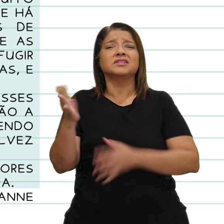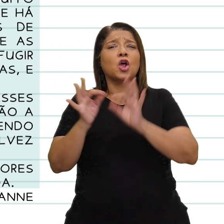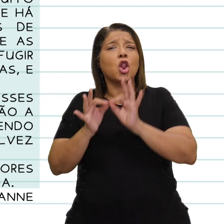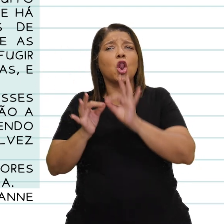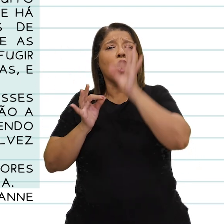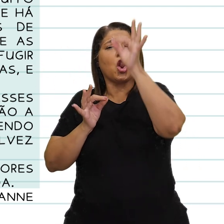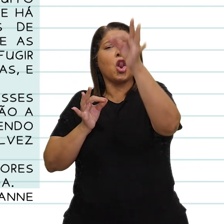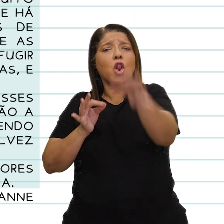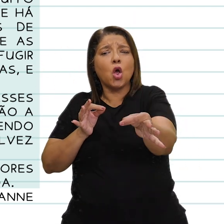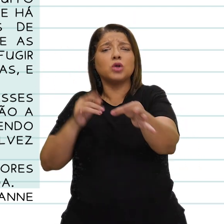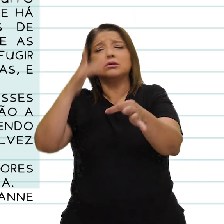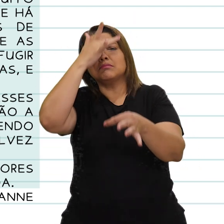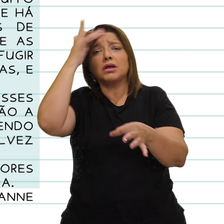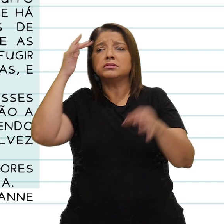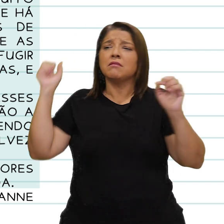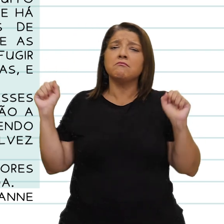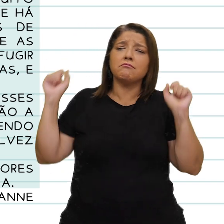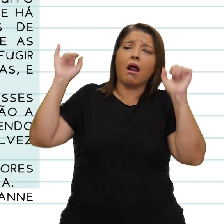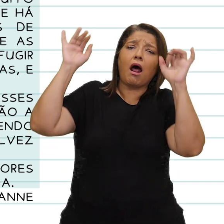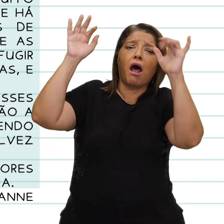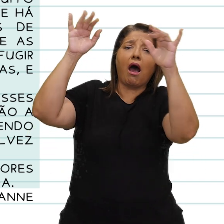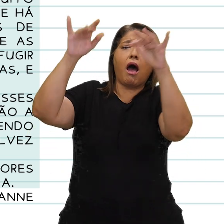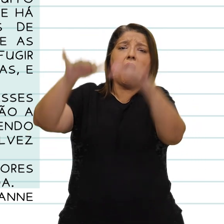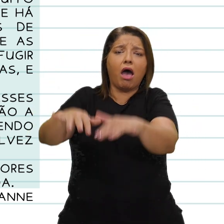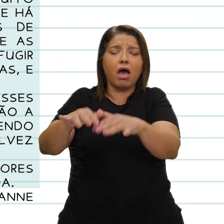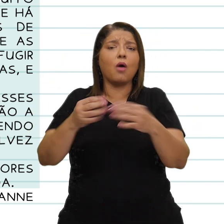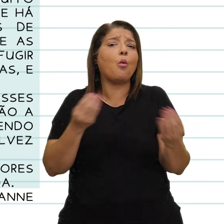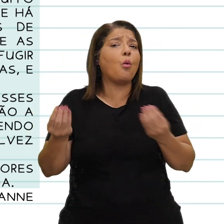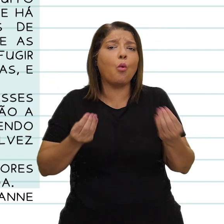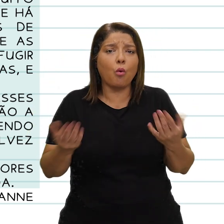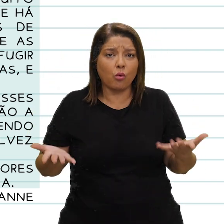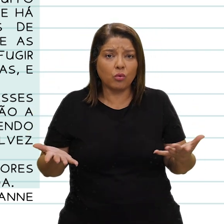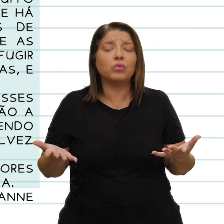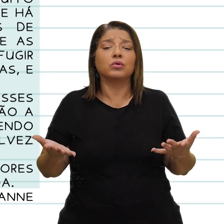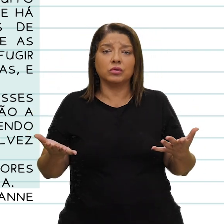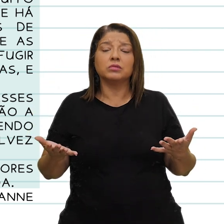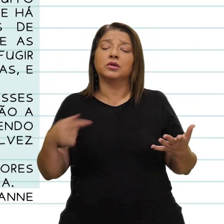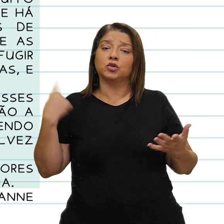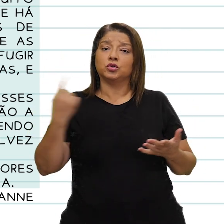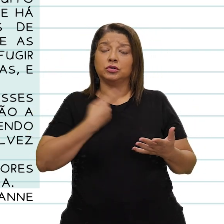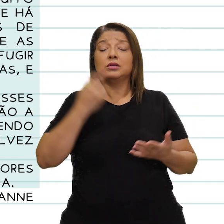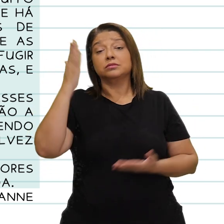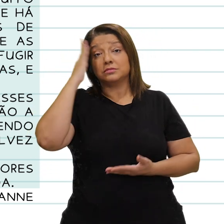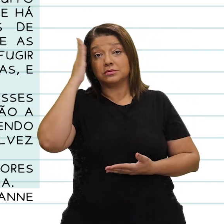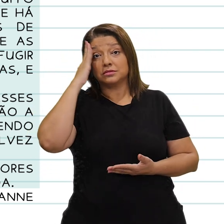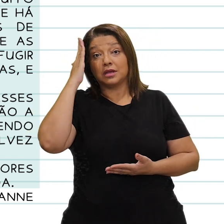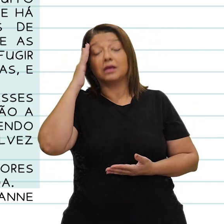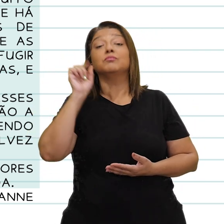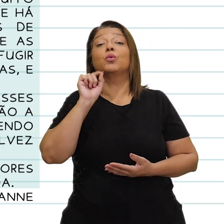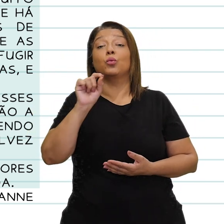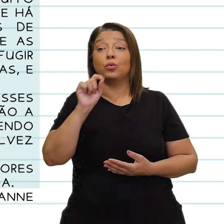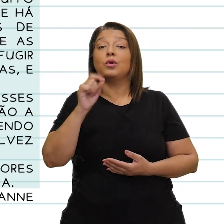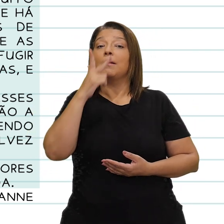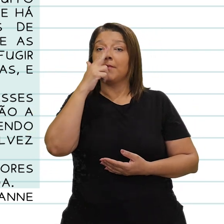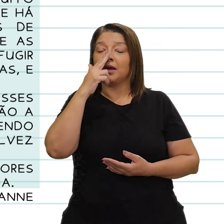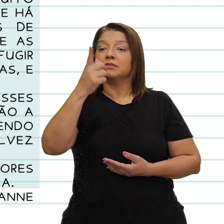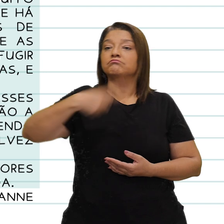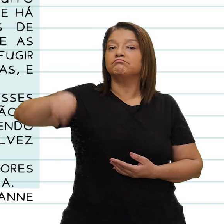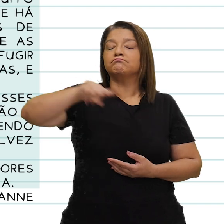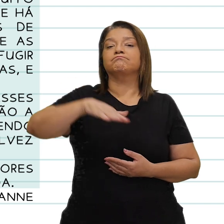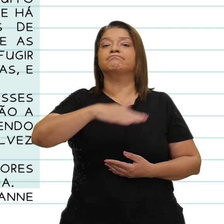distantes e incivilizados para onde os alemães estão a mandar? Partimos do princípio de que a maioria está sendo